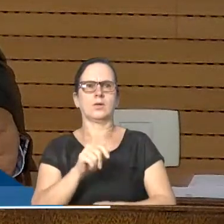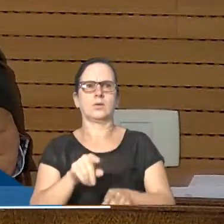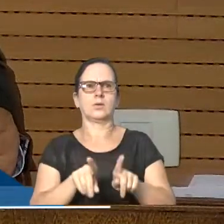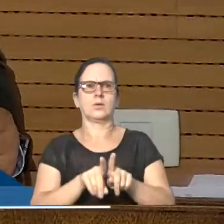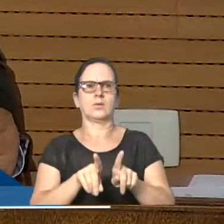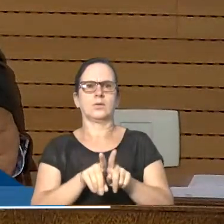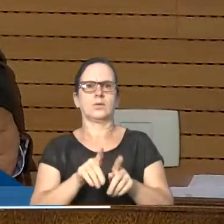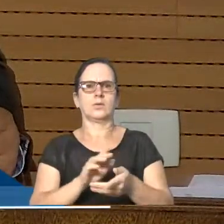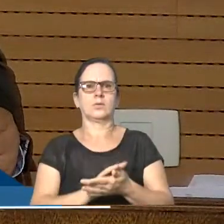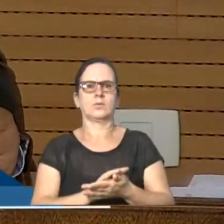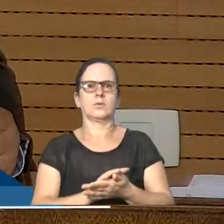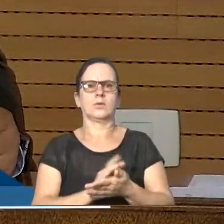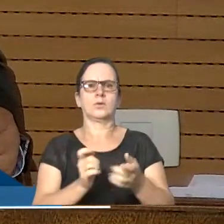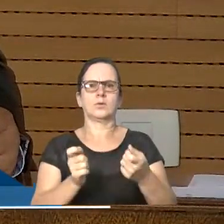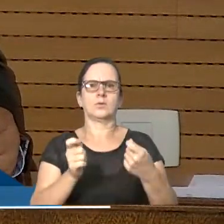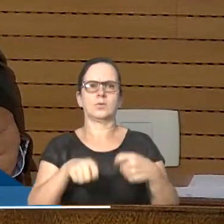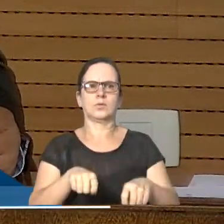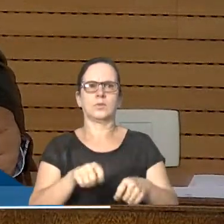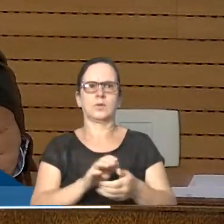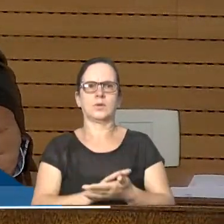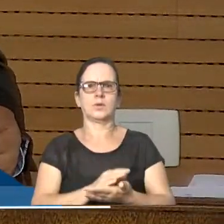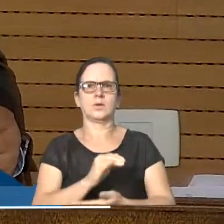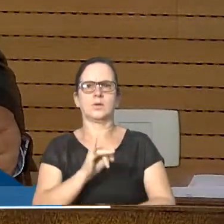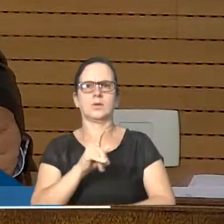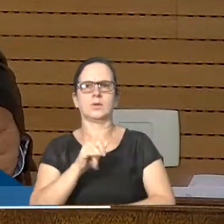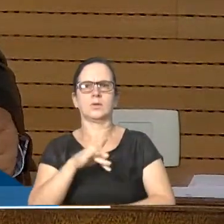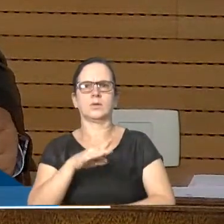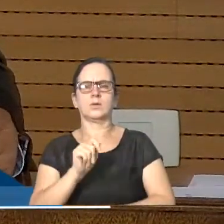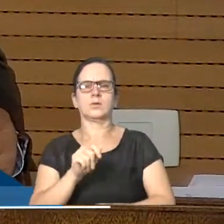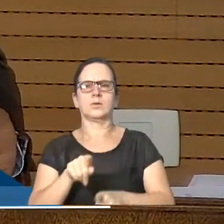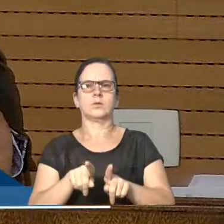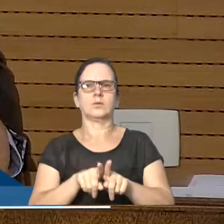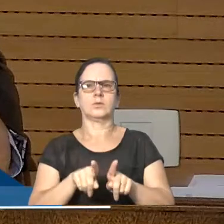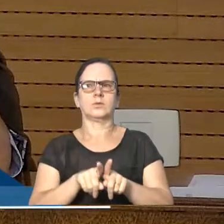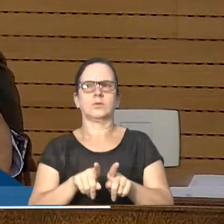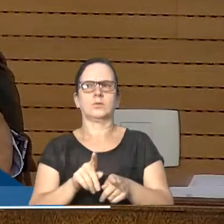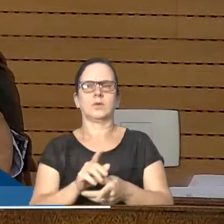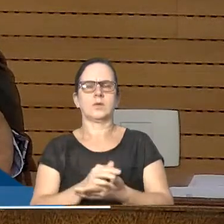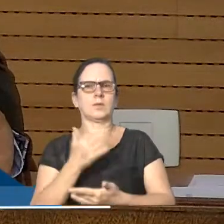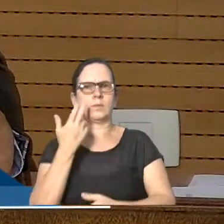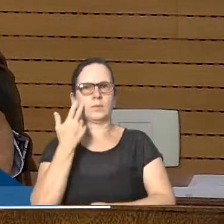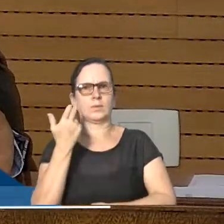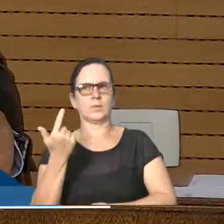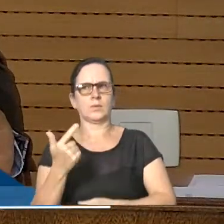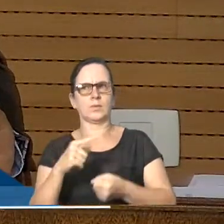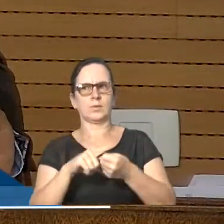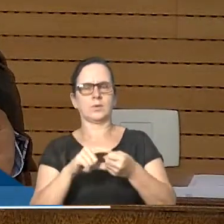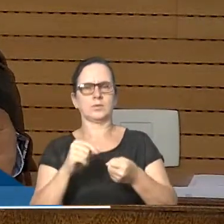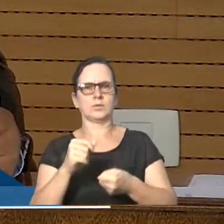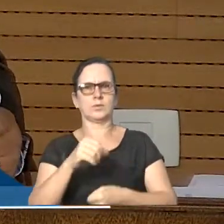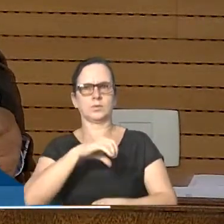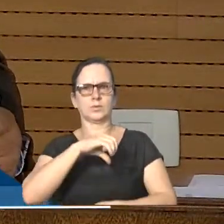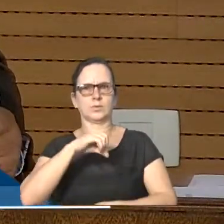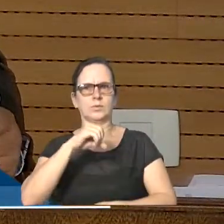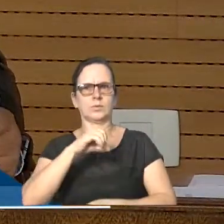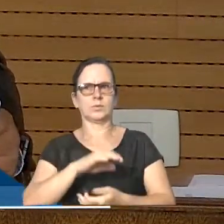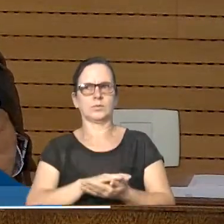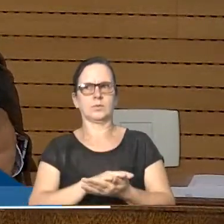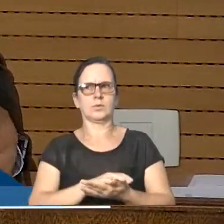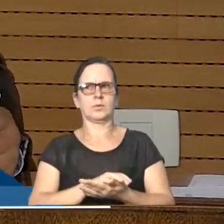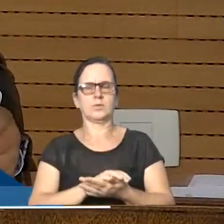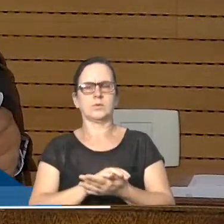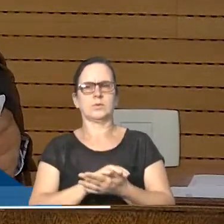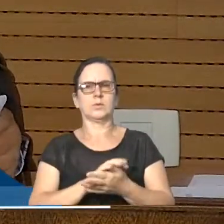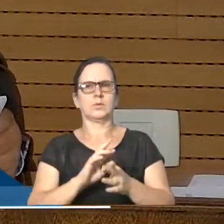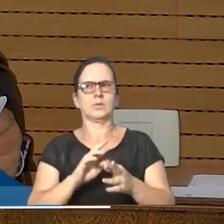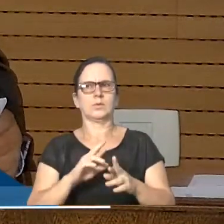a previsão sobre a possibilidade de iniciativa de PL da natureza do que se trata no artigo 9º, inciso 1 do regimento interno